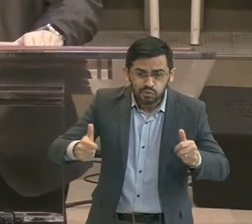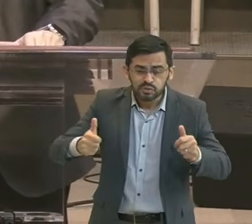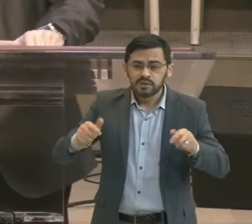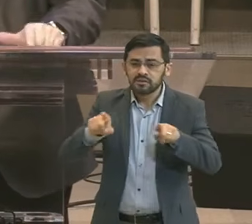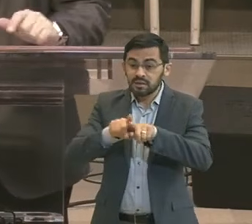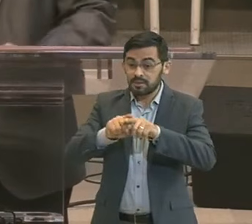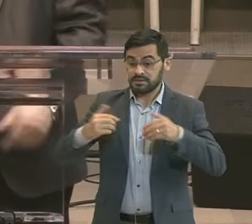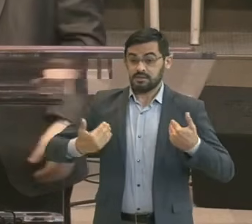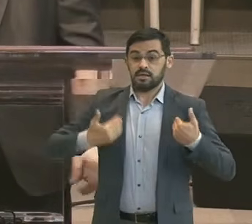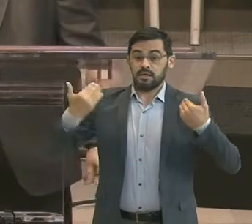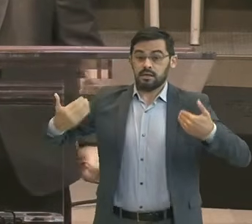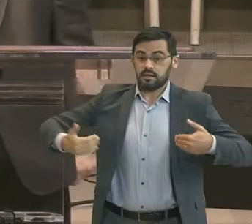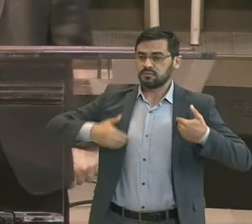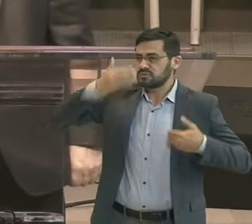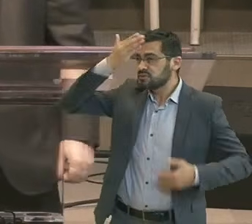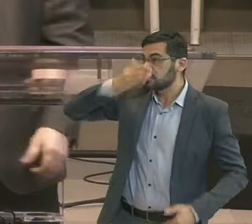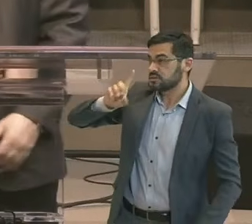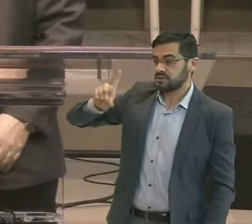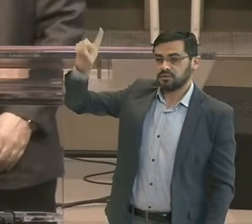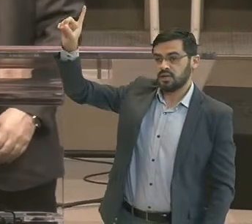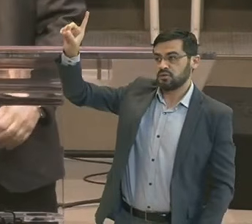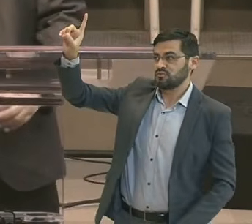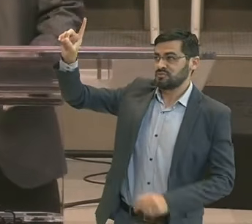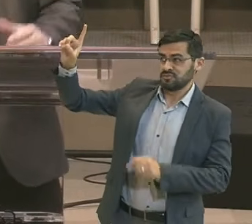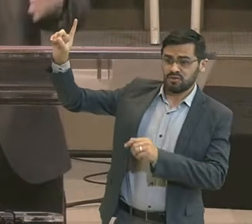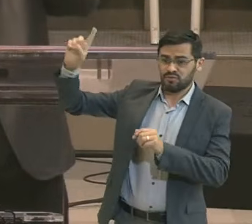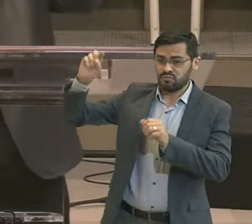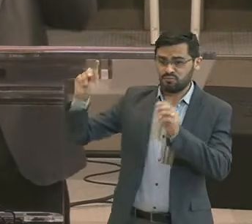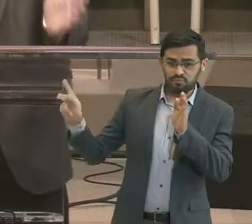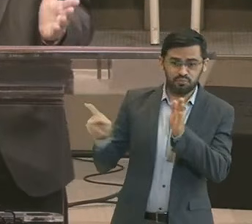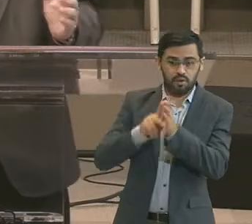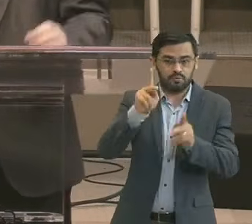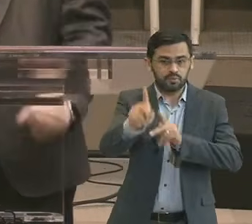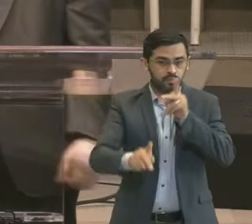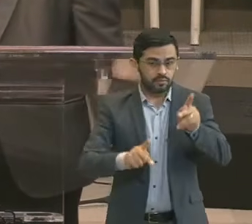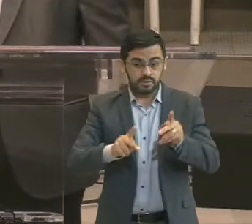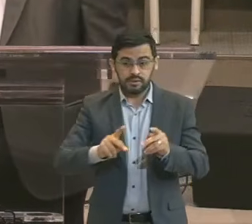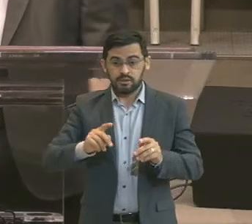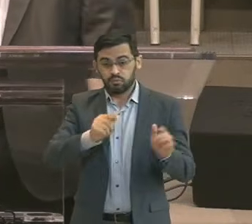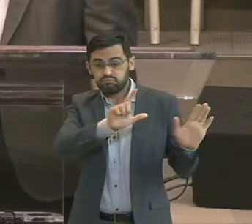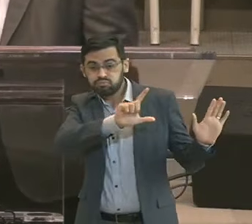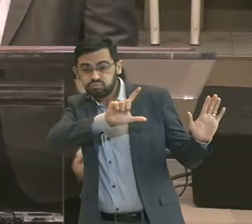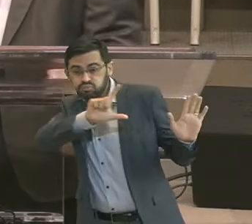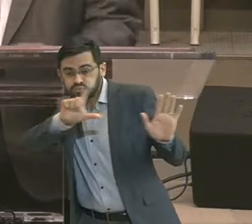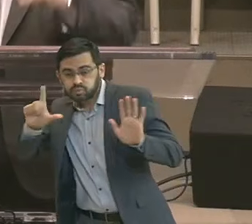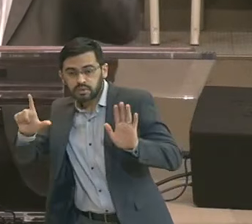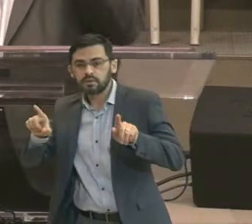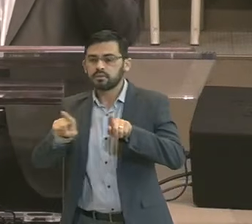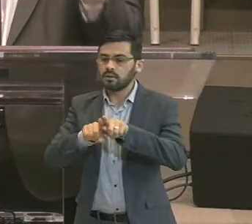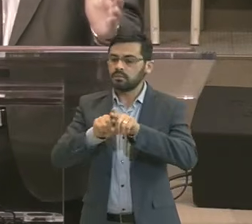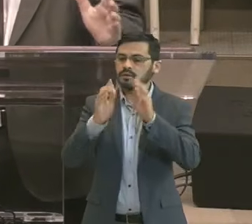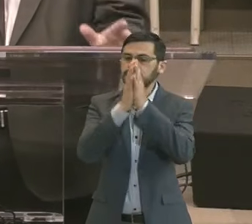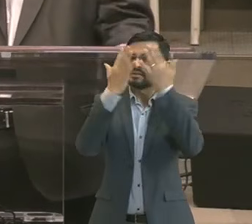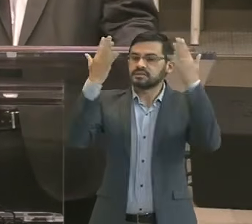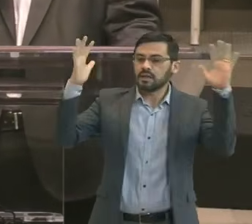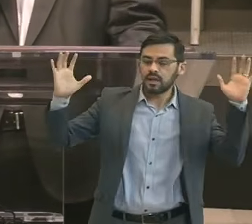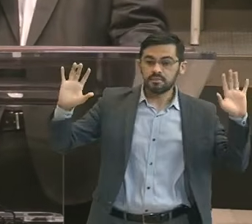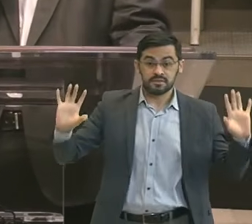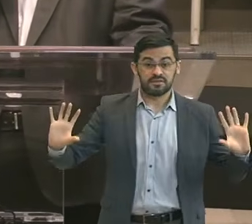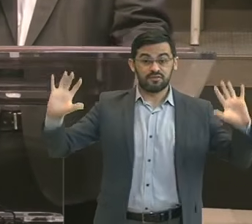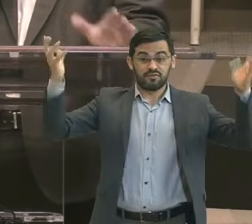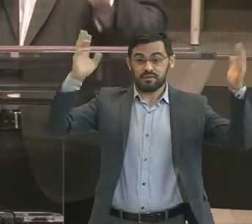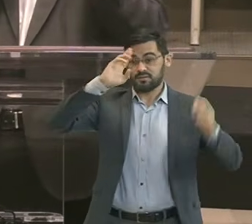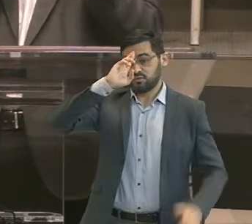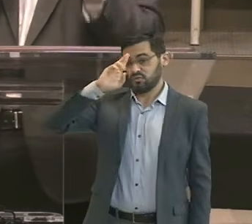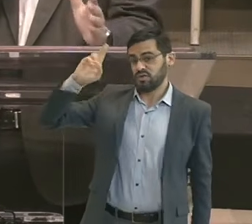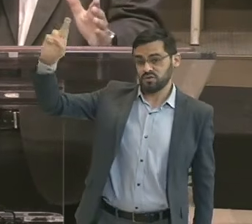se alegrarão perante o Senhor, o Deus de vocês, durante 7 dias. Celebrem essa festa do